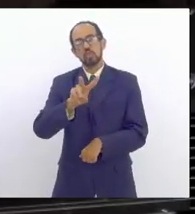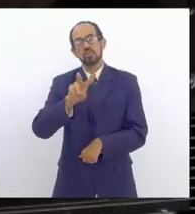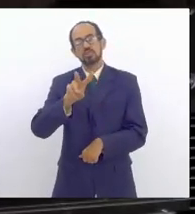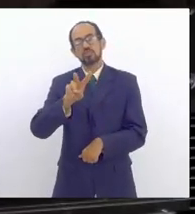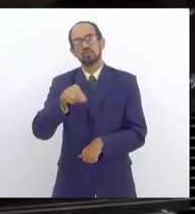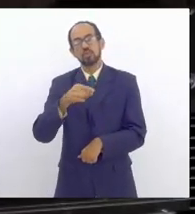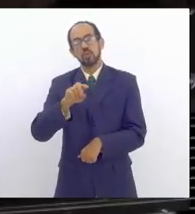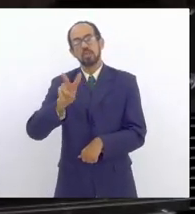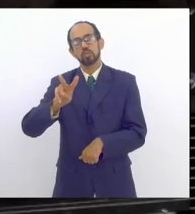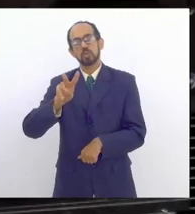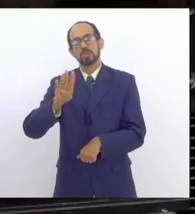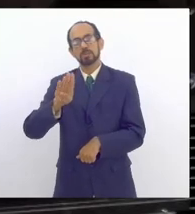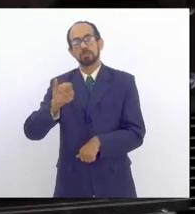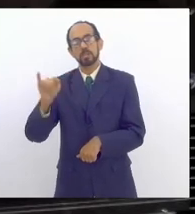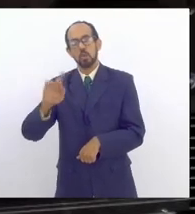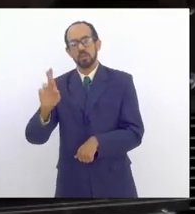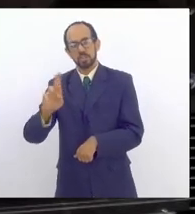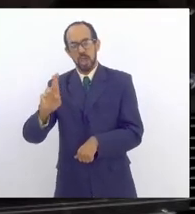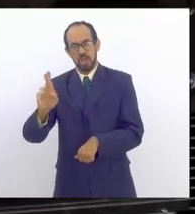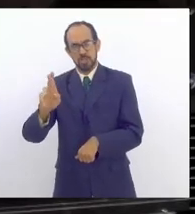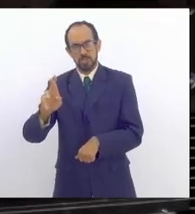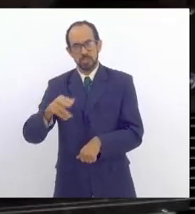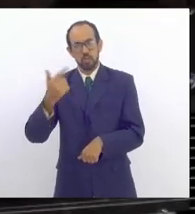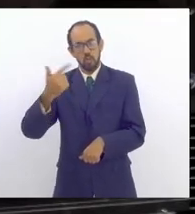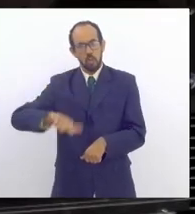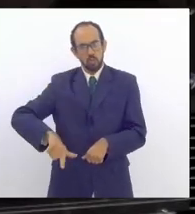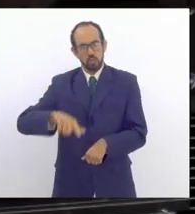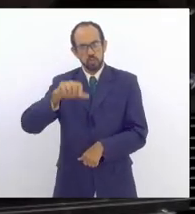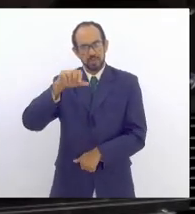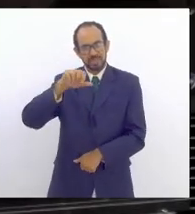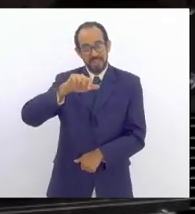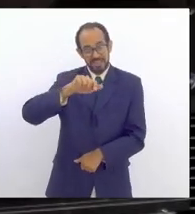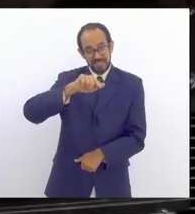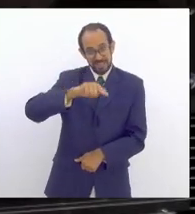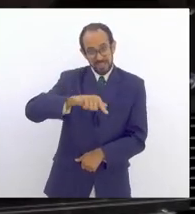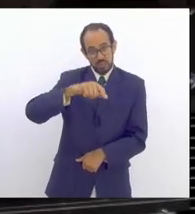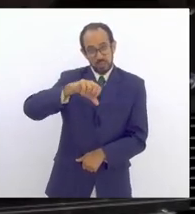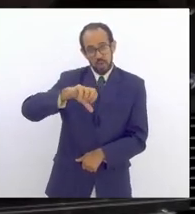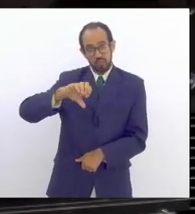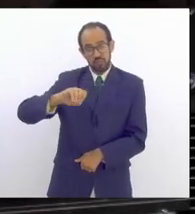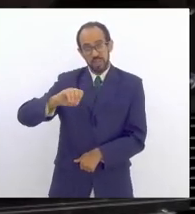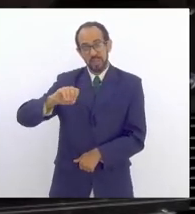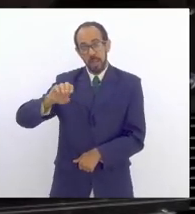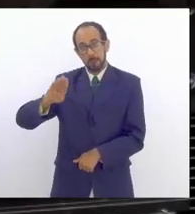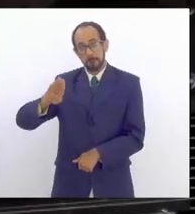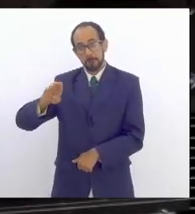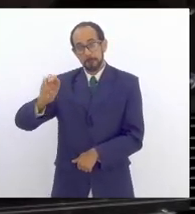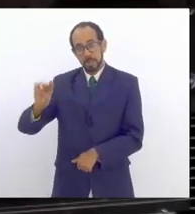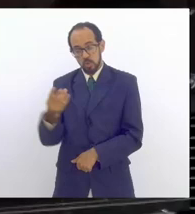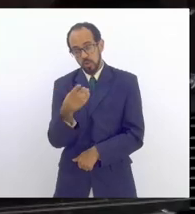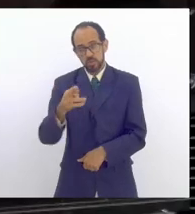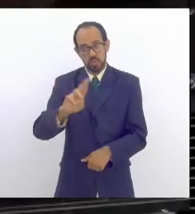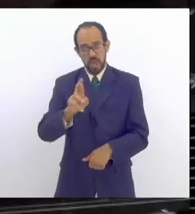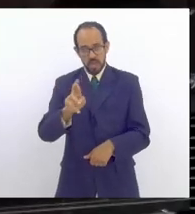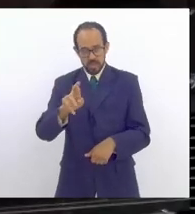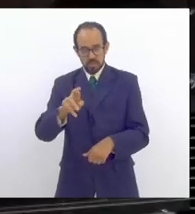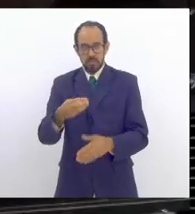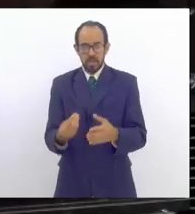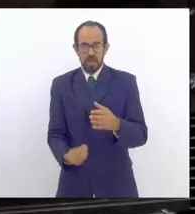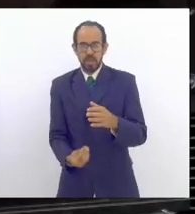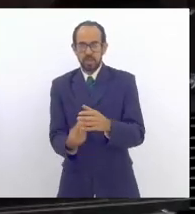e outros 790 milhões investidos na construção e ampliação de mais de 60 unidades em